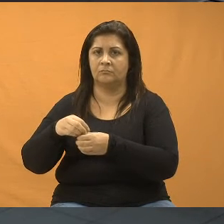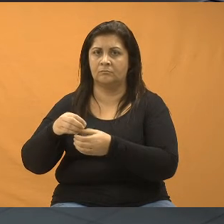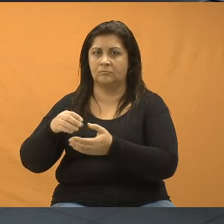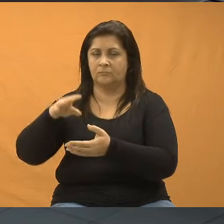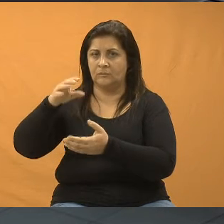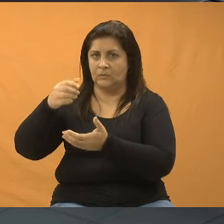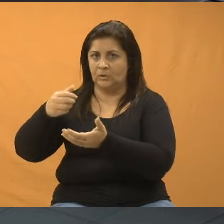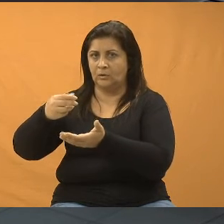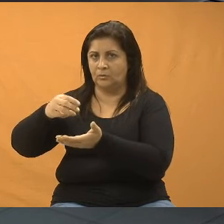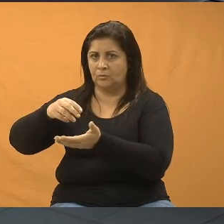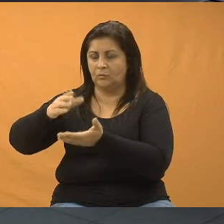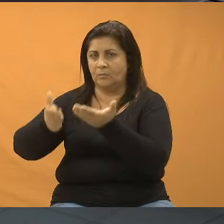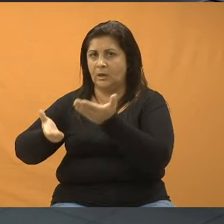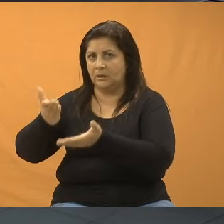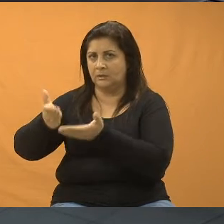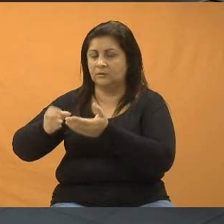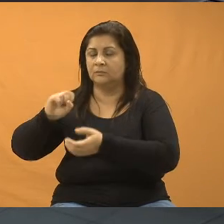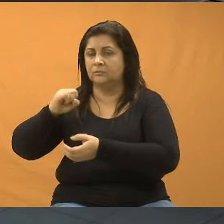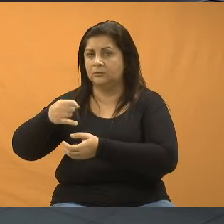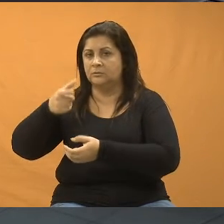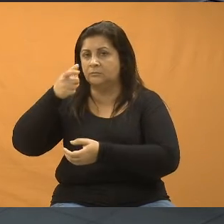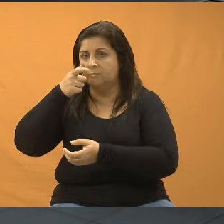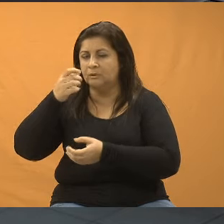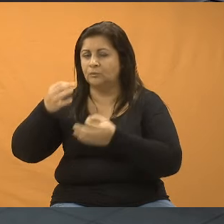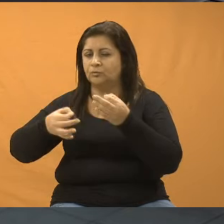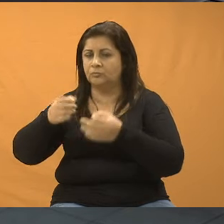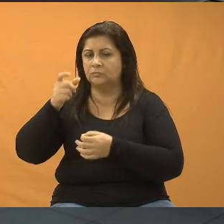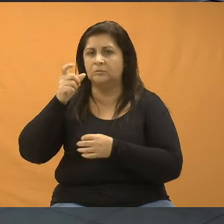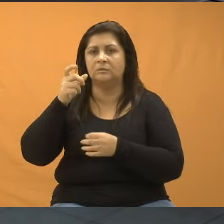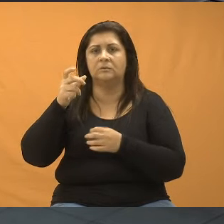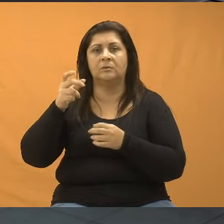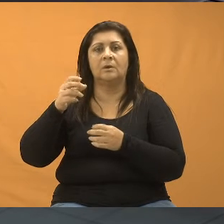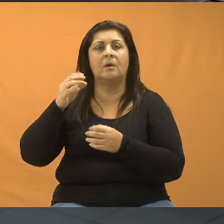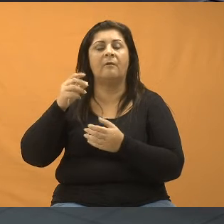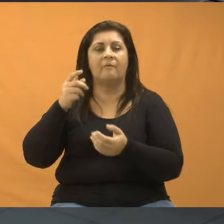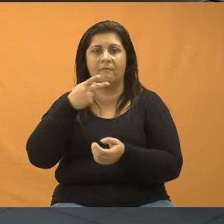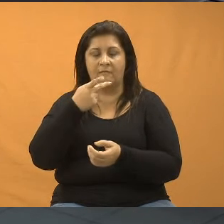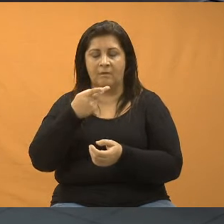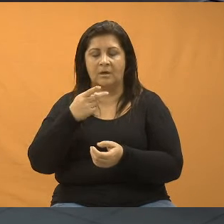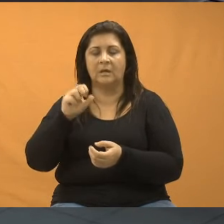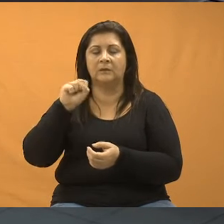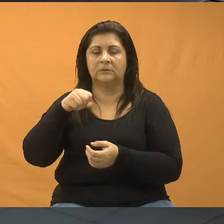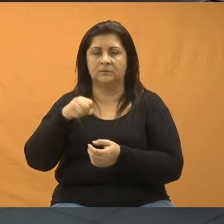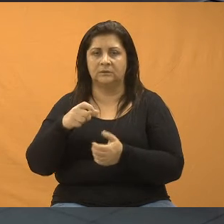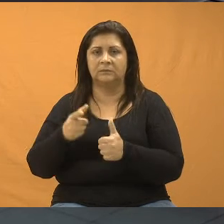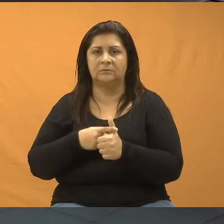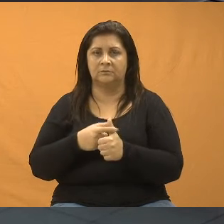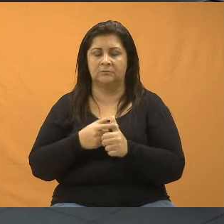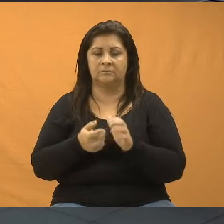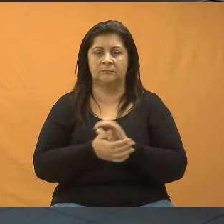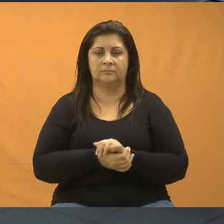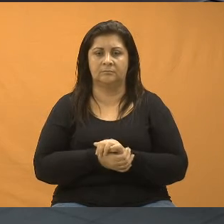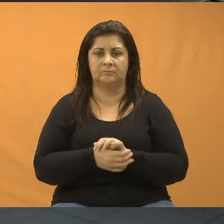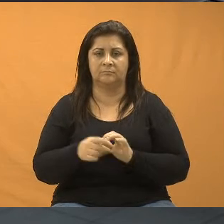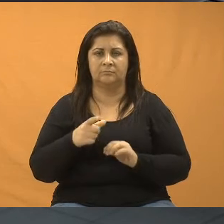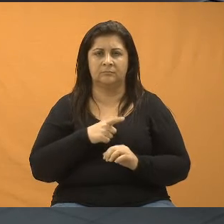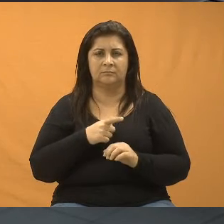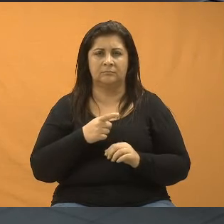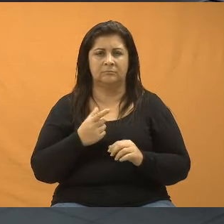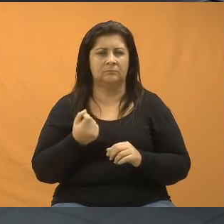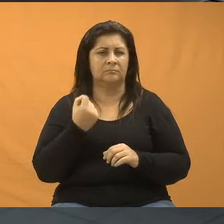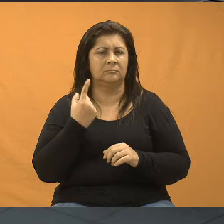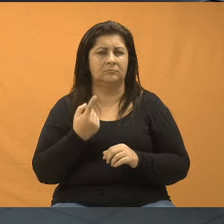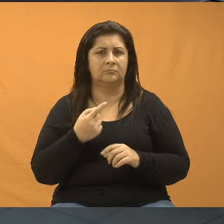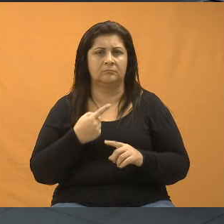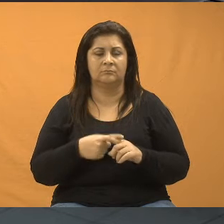dia a provisão judicializar e o juiz entender que essa dívida é devida. E tanto que tem algo estranho no ar, porque se